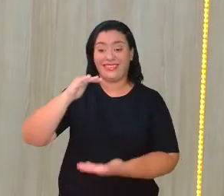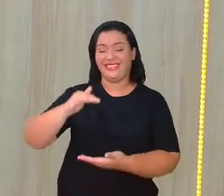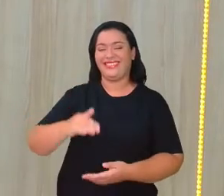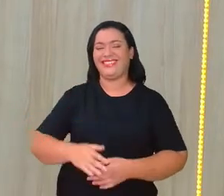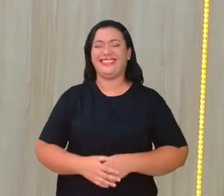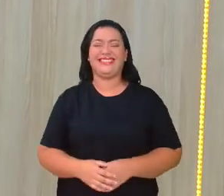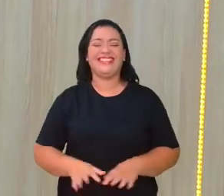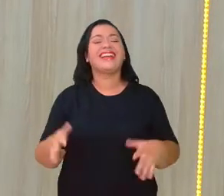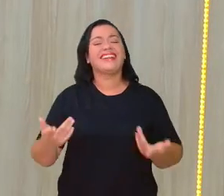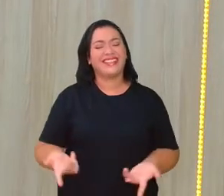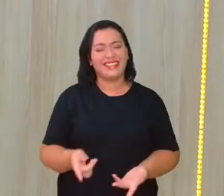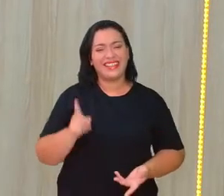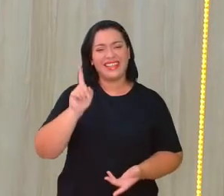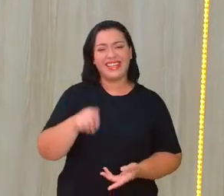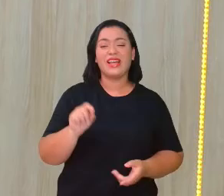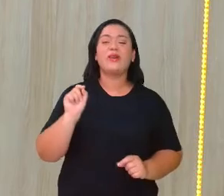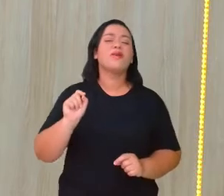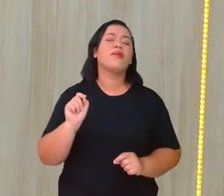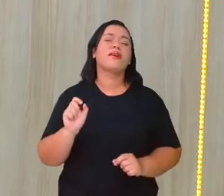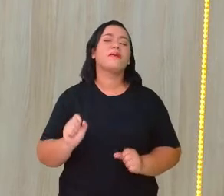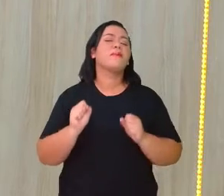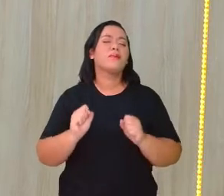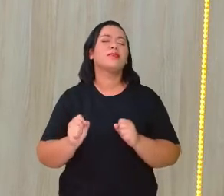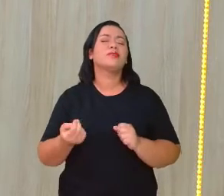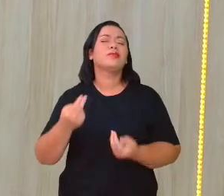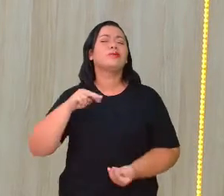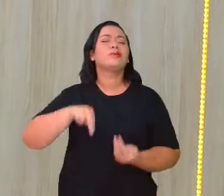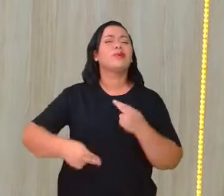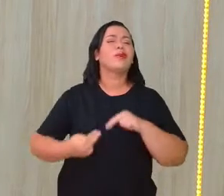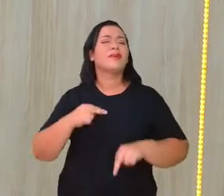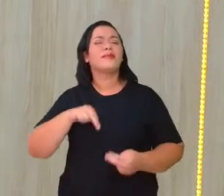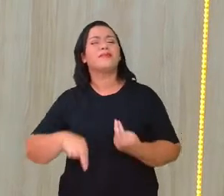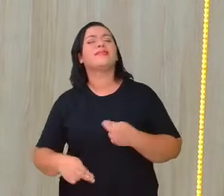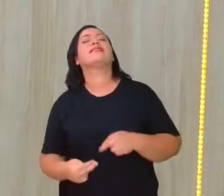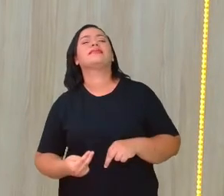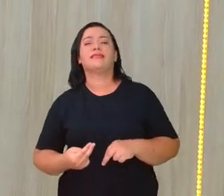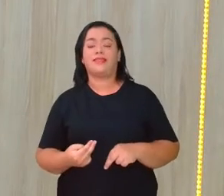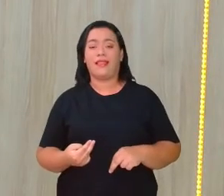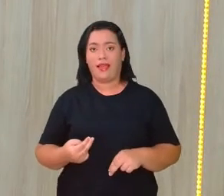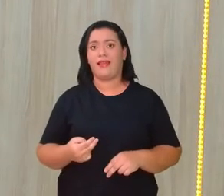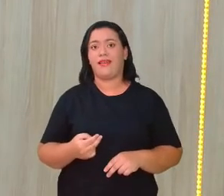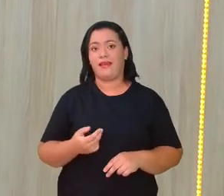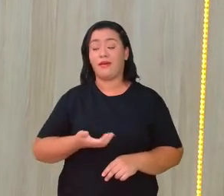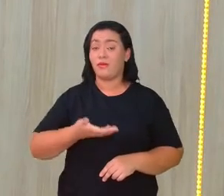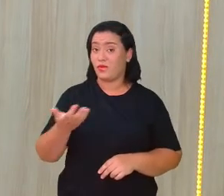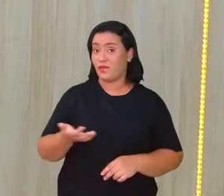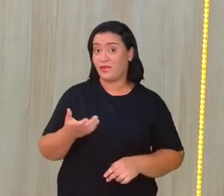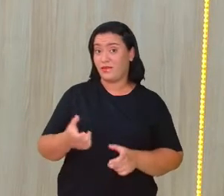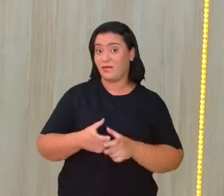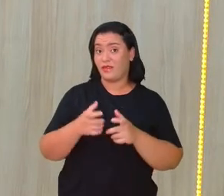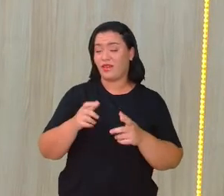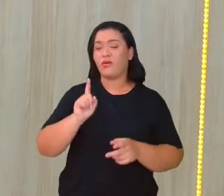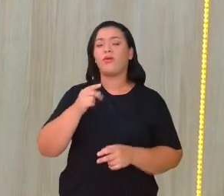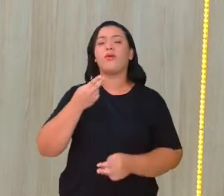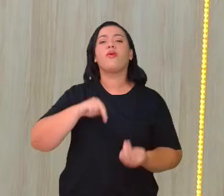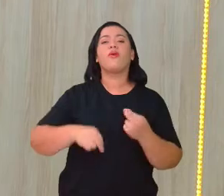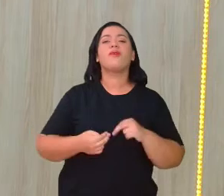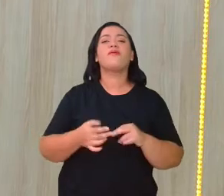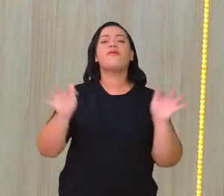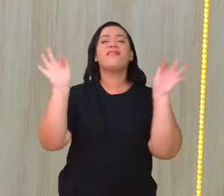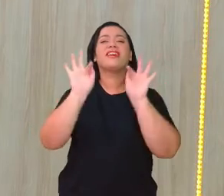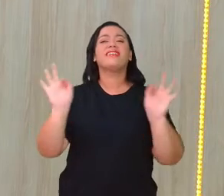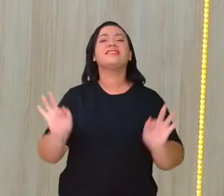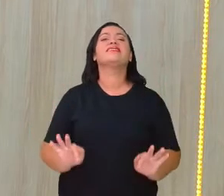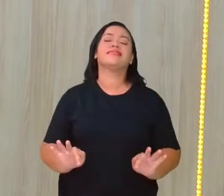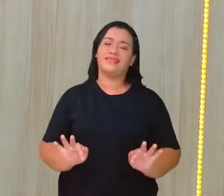Isso é o poder aí dos hormônios, Sendo produzidos em maior quantidade aí. Os hormônios que a gente diz que é o hormônio da